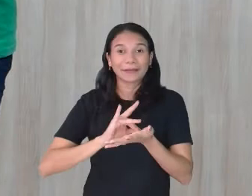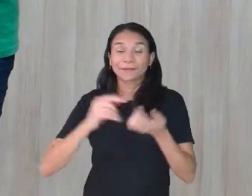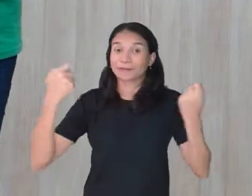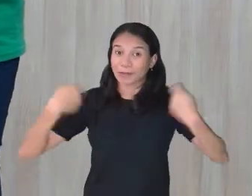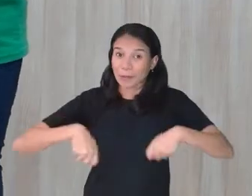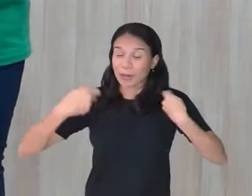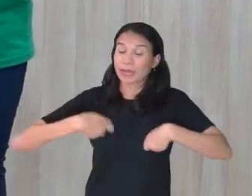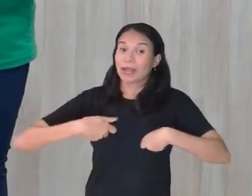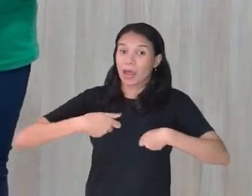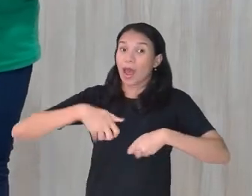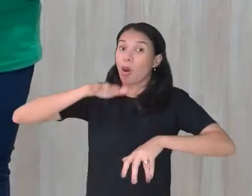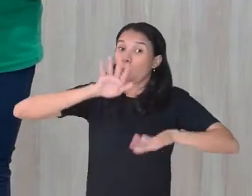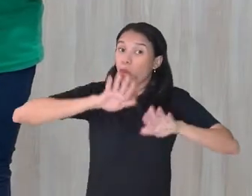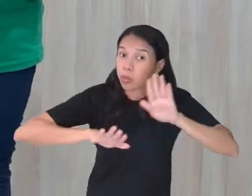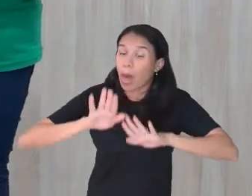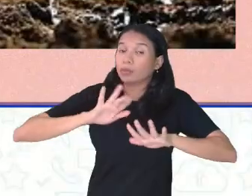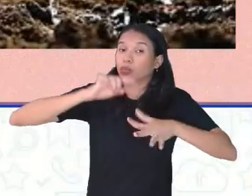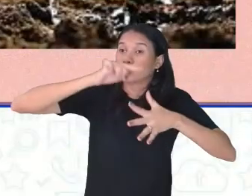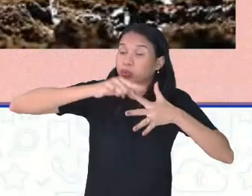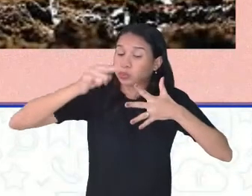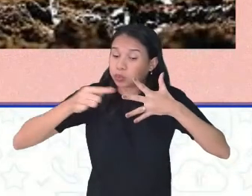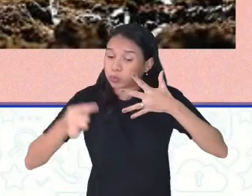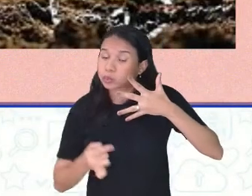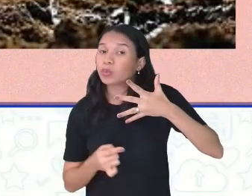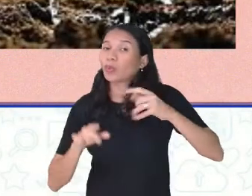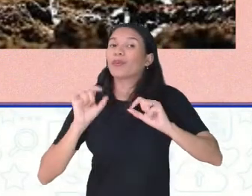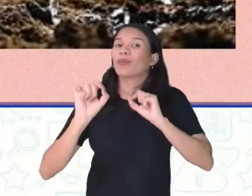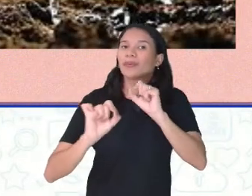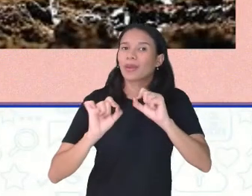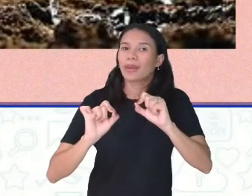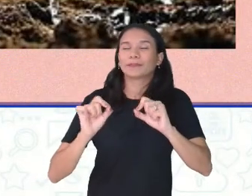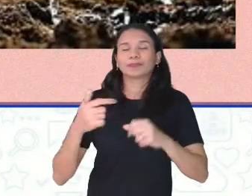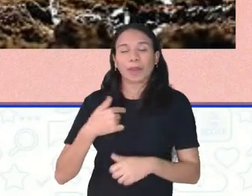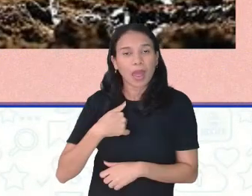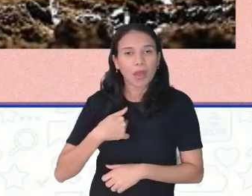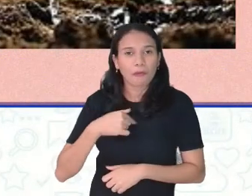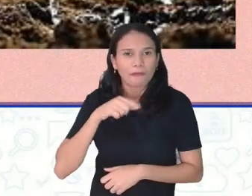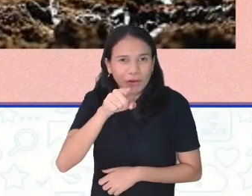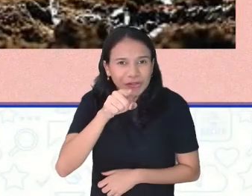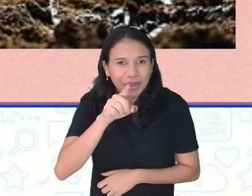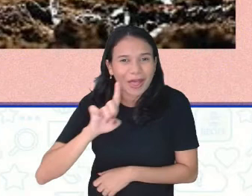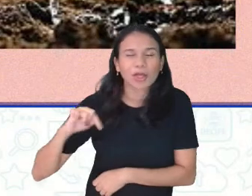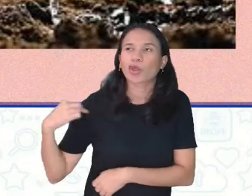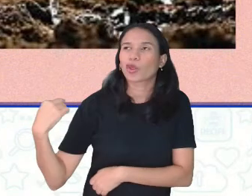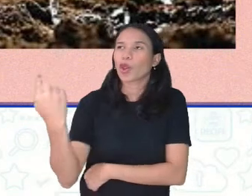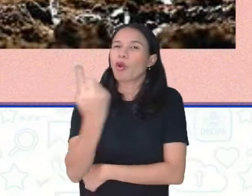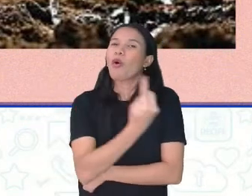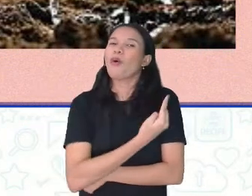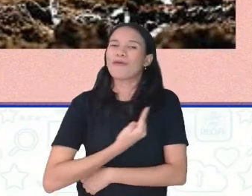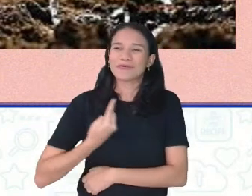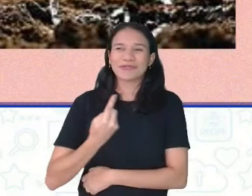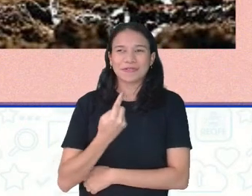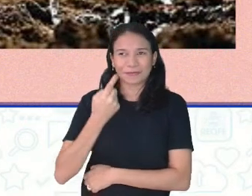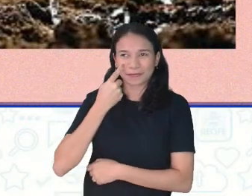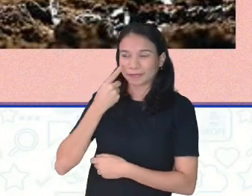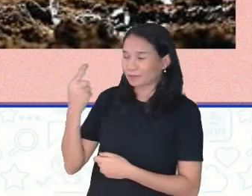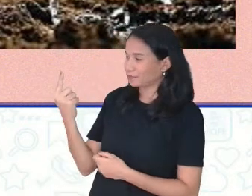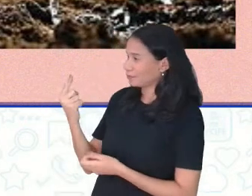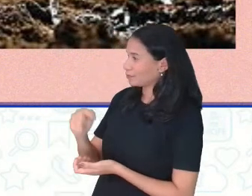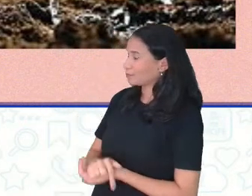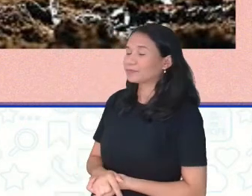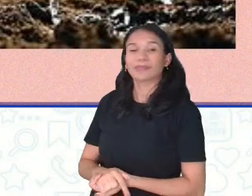de ter cuidados. E esse cuidado sou eu, é você, somos todos nós. E aí eu trouxe para